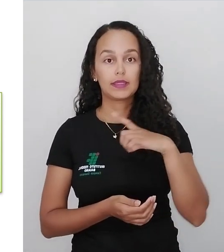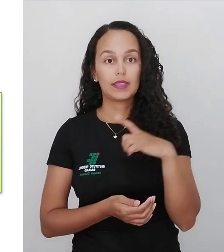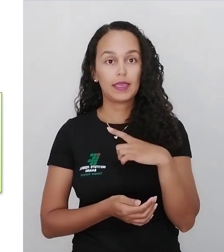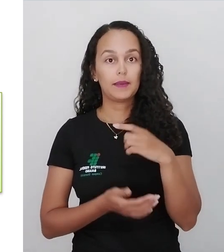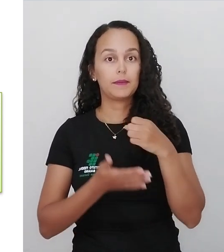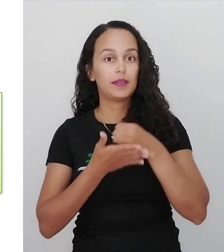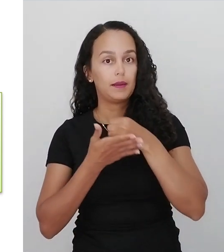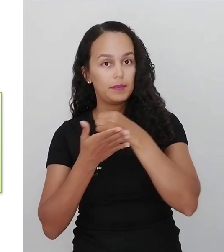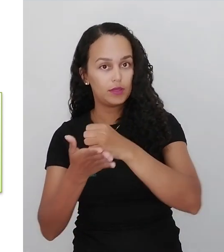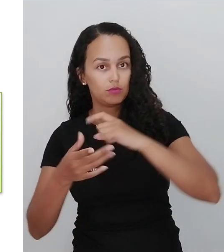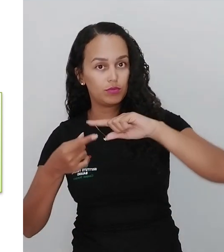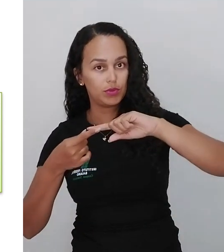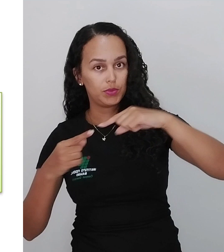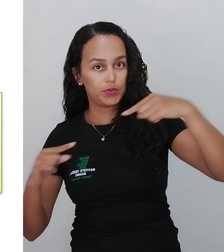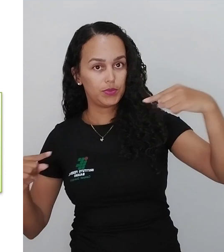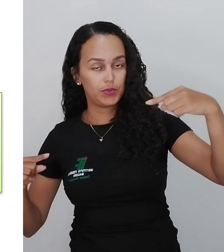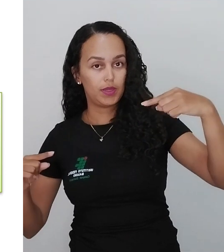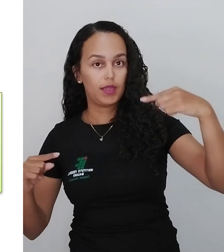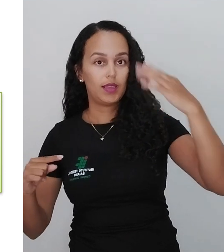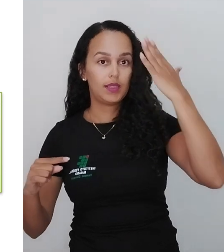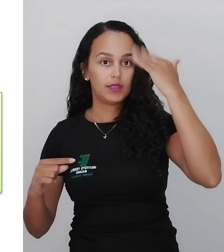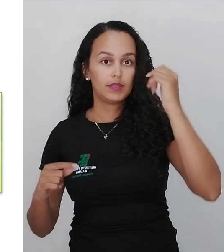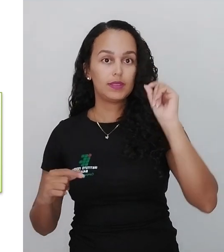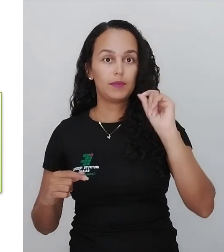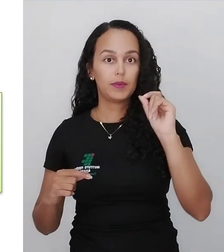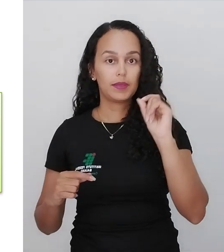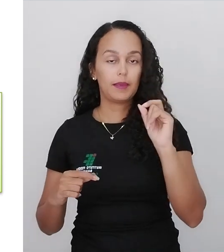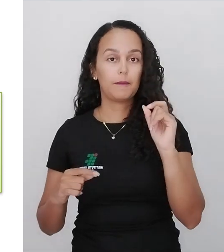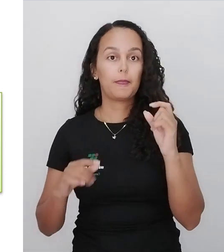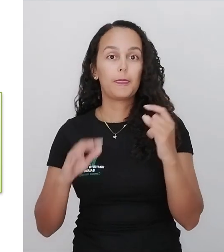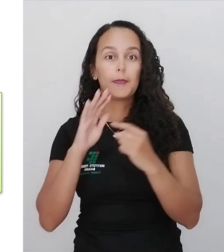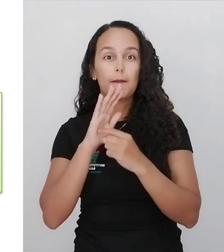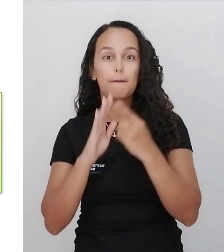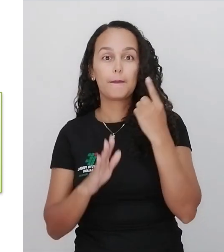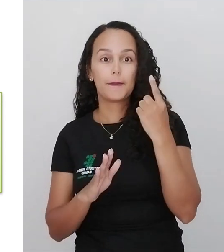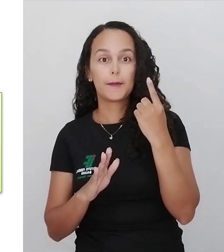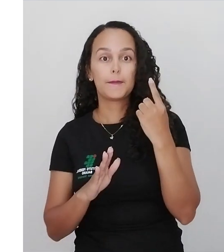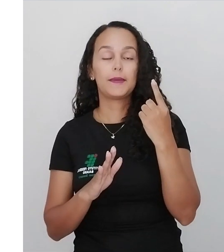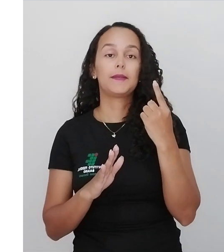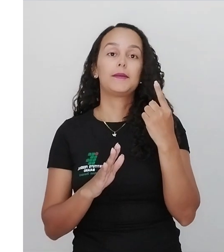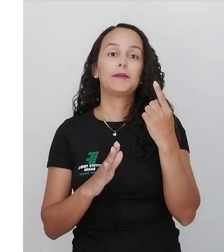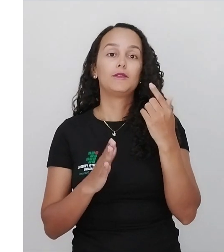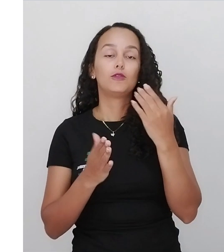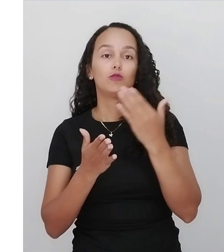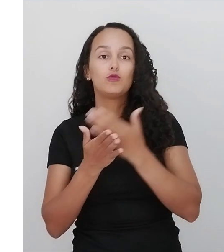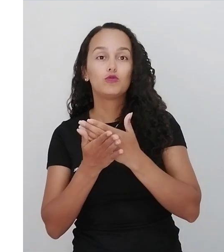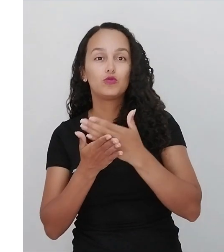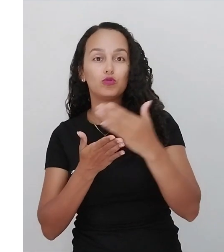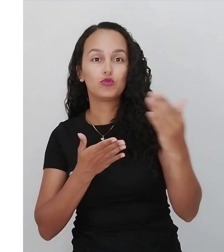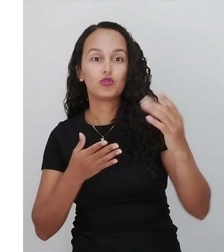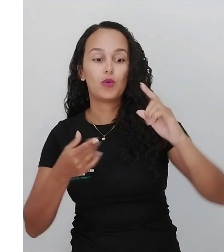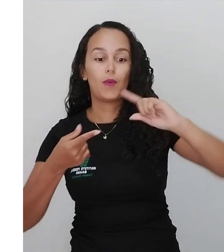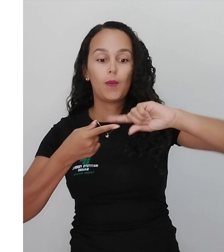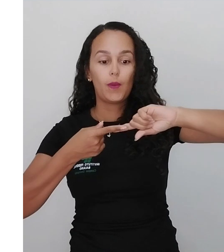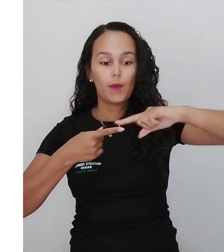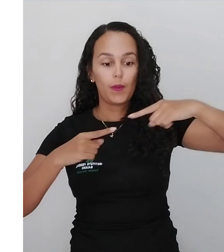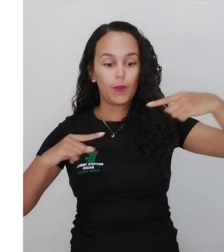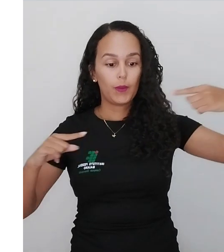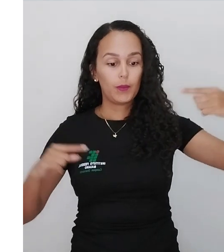RNA polimerases, já desde, né, os primórdios do surgimento da vida.